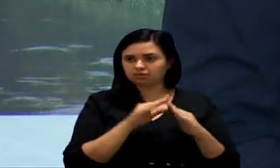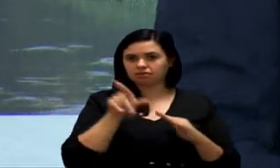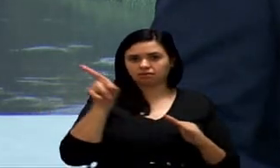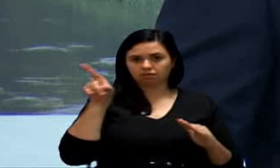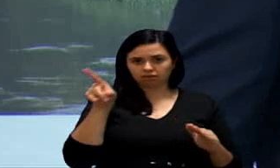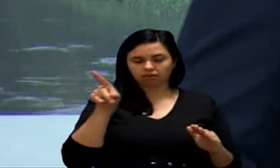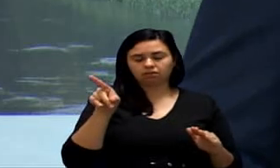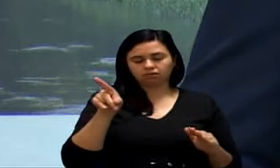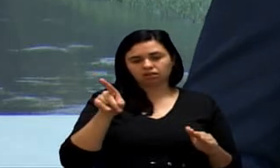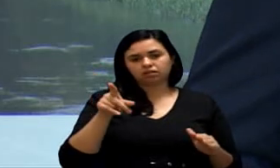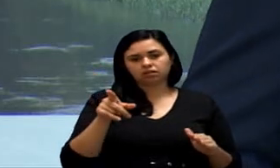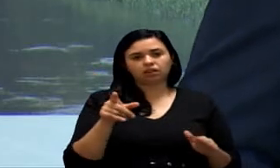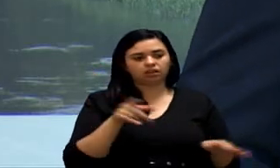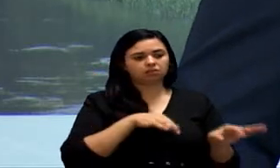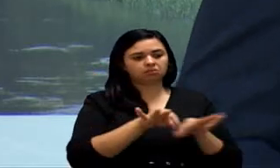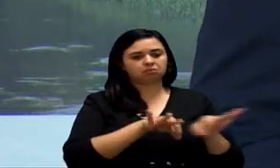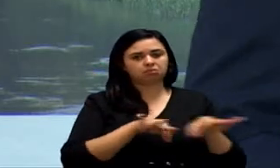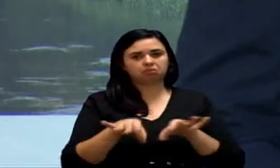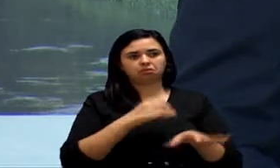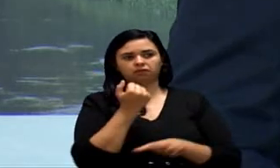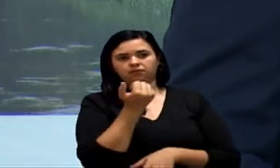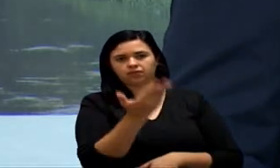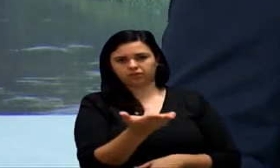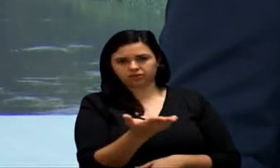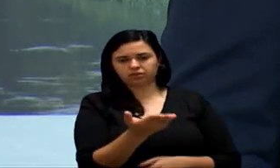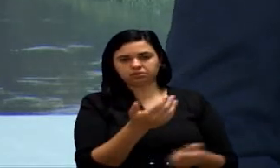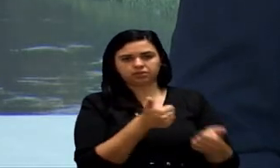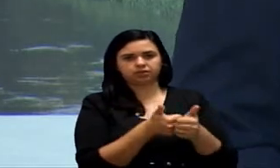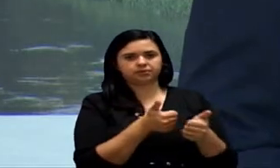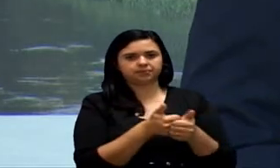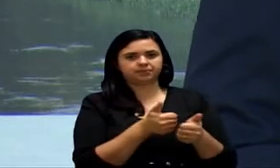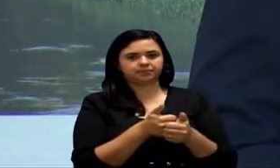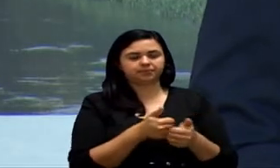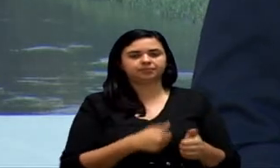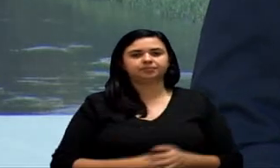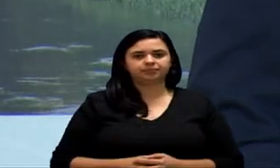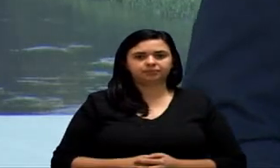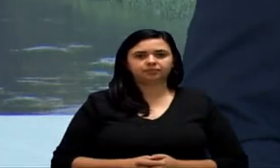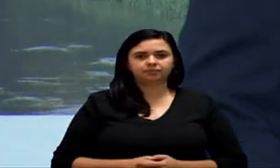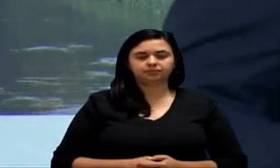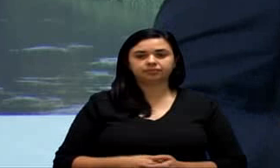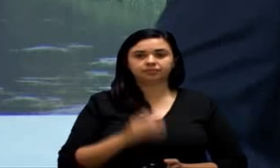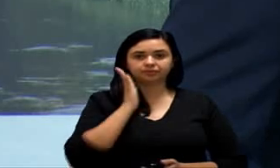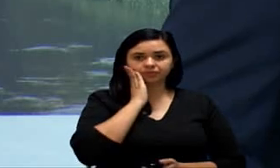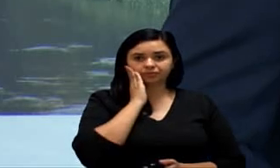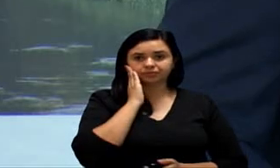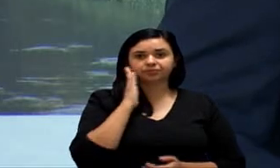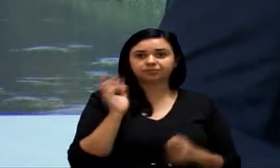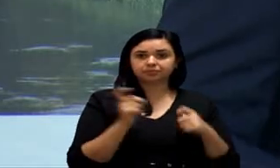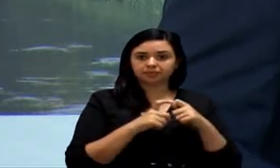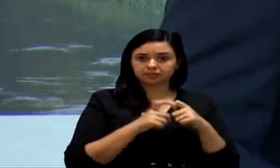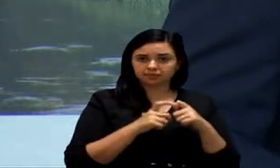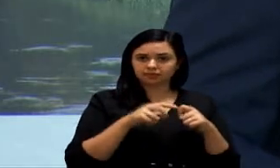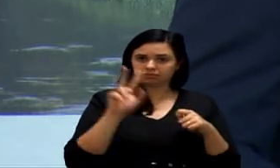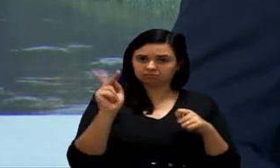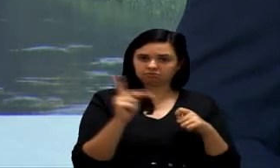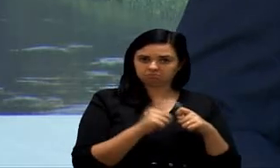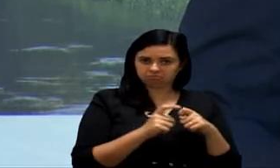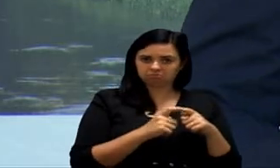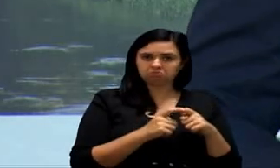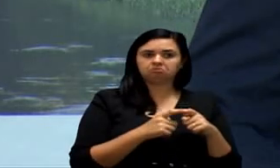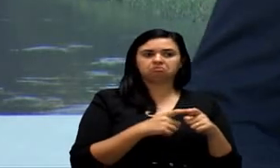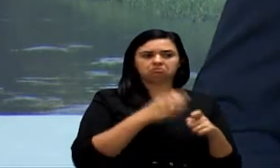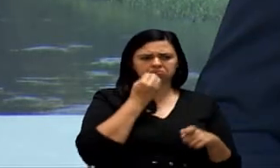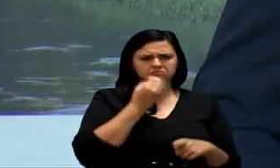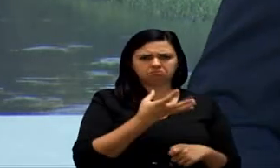médico, um dos melhores do país. Uma referência. É sim, eu falo com toda certeza aqui. além de médico, um grande vereador, excelente vereador